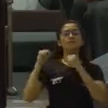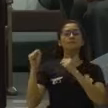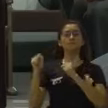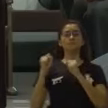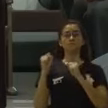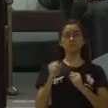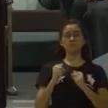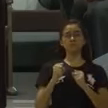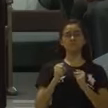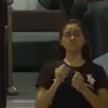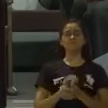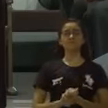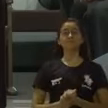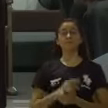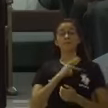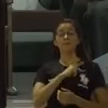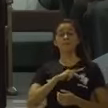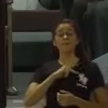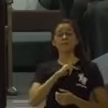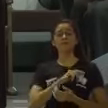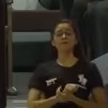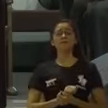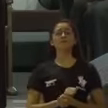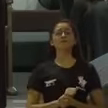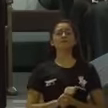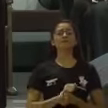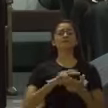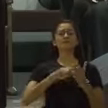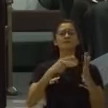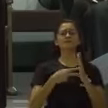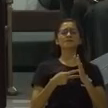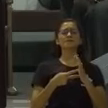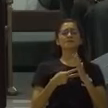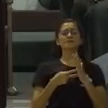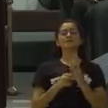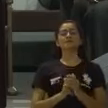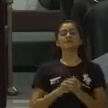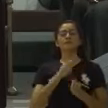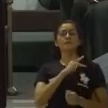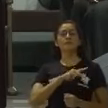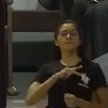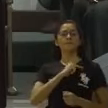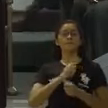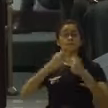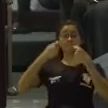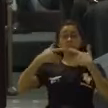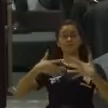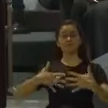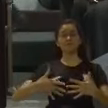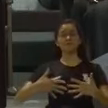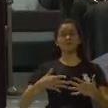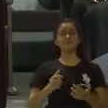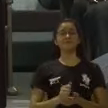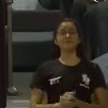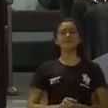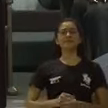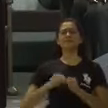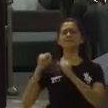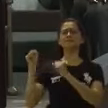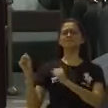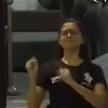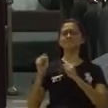utilizando. Na originalidade neotestamentária, Paulo está expressando uma ideia de ser